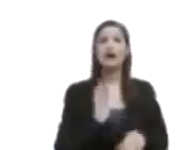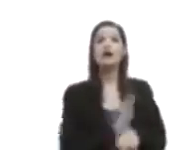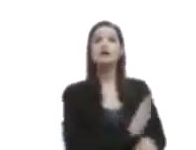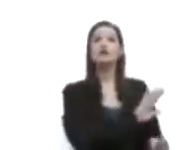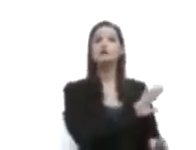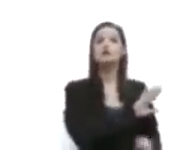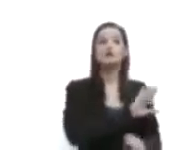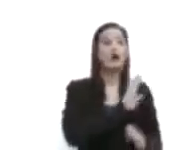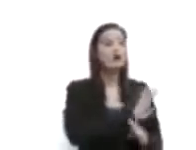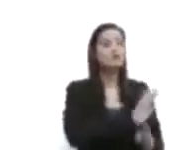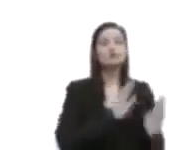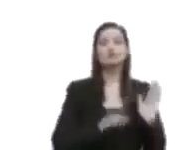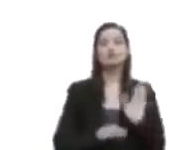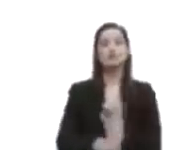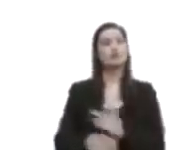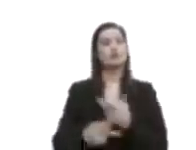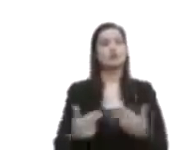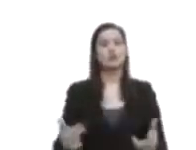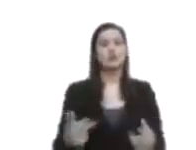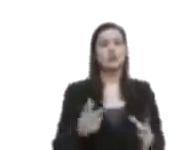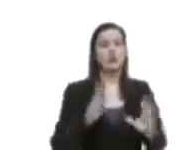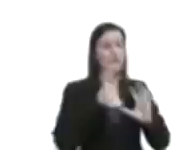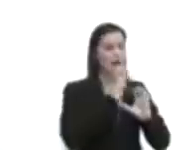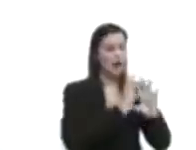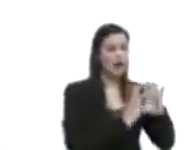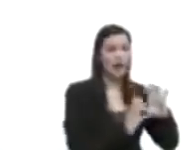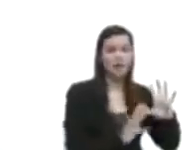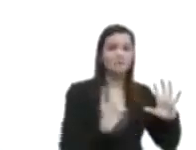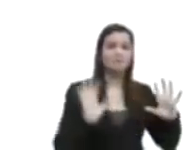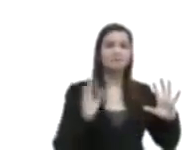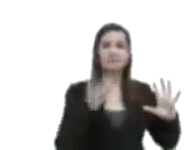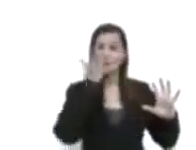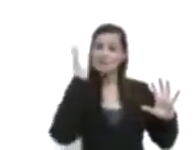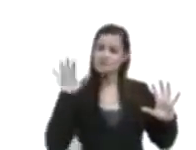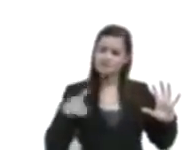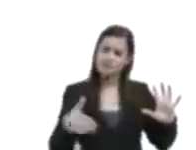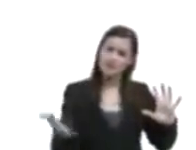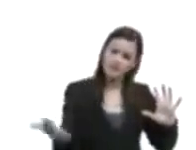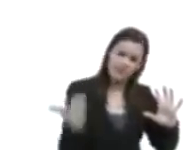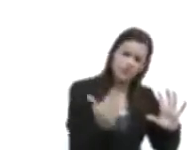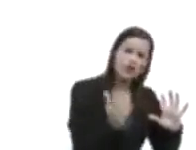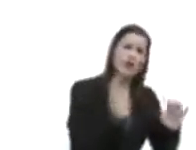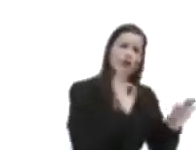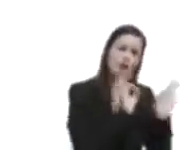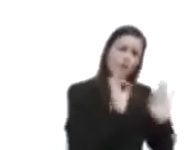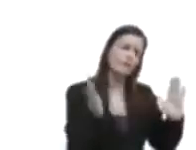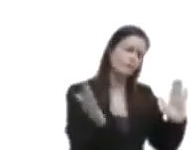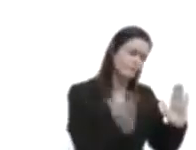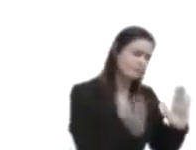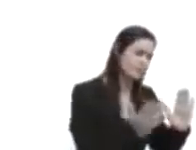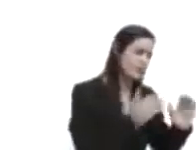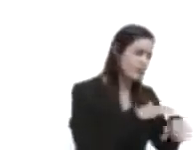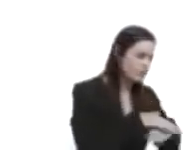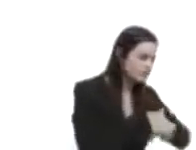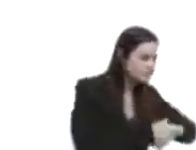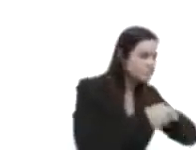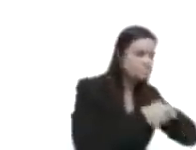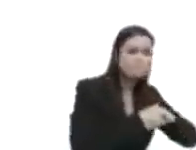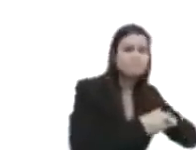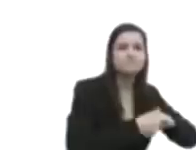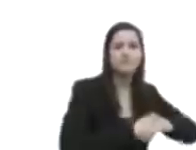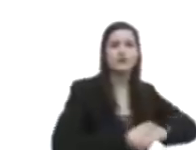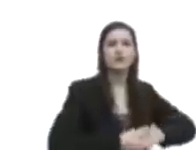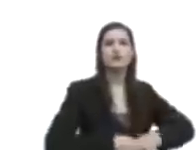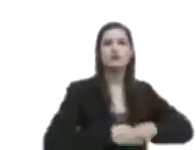desfaz intrigas. Onde existe confusão e desordem, o cristão verdadeiro chega e promove reconciliação entre as